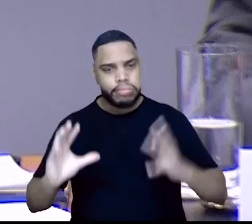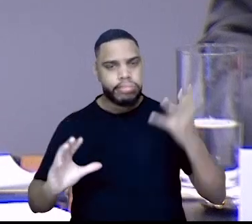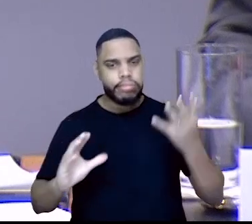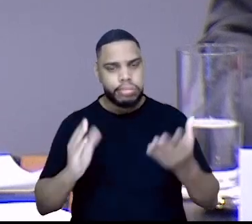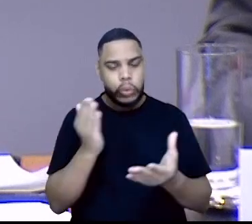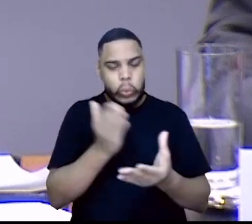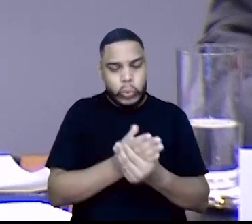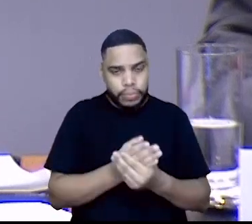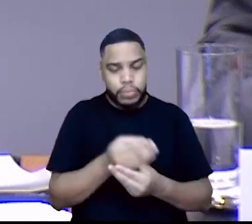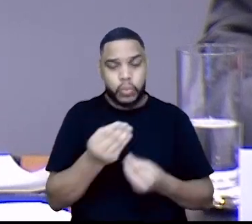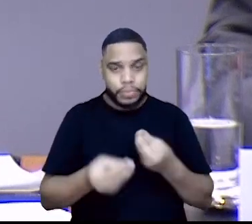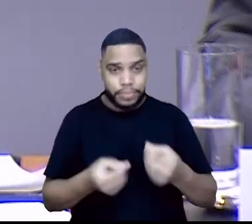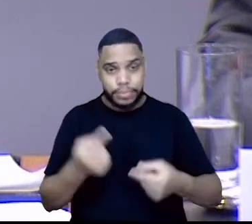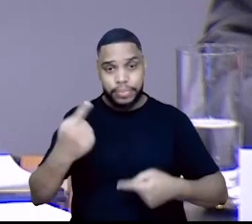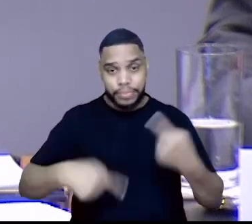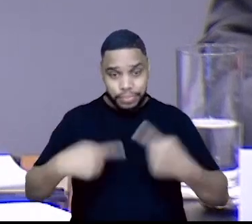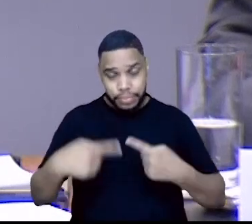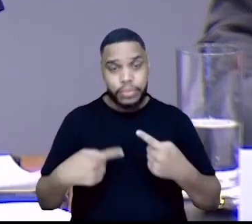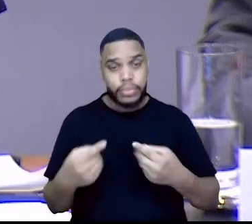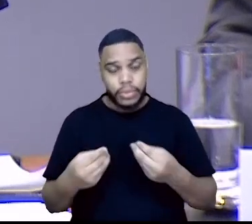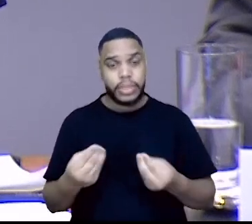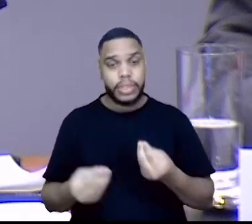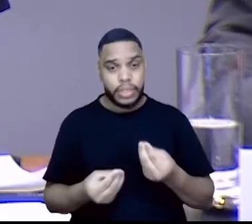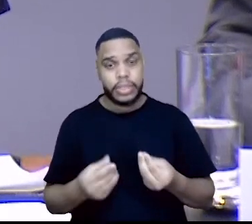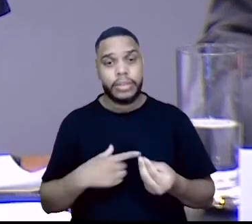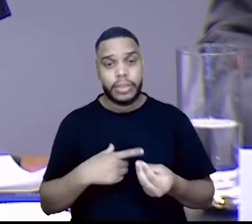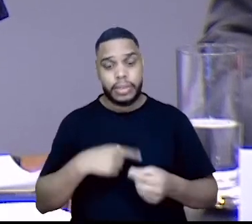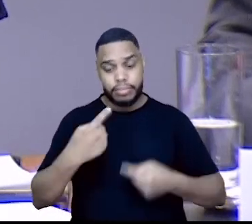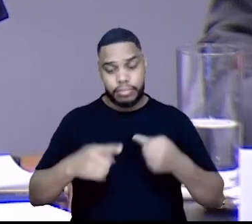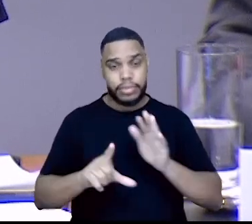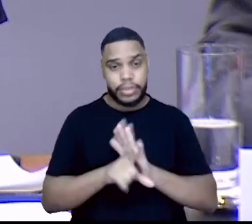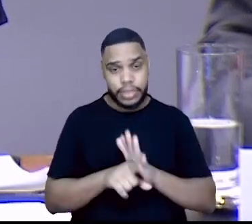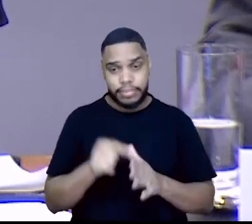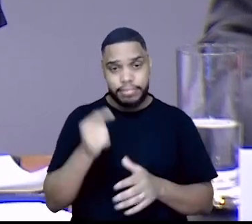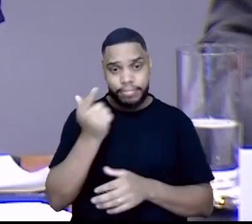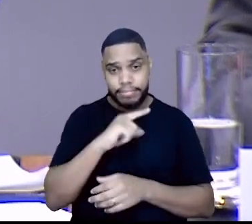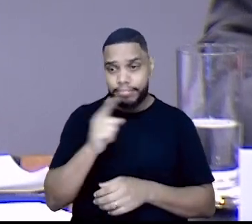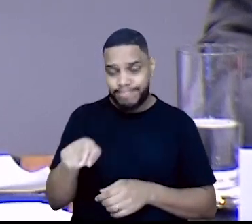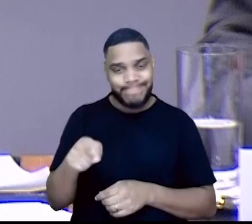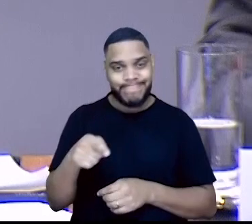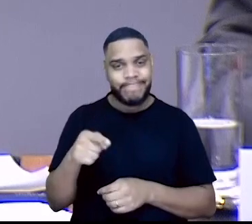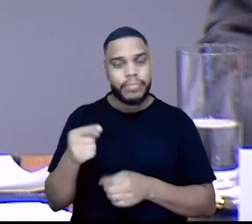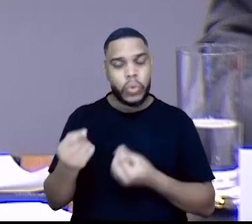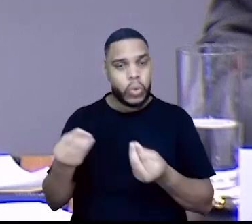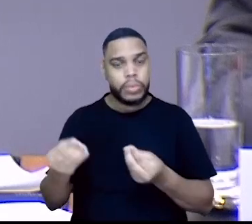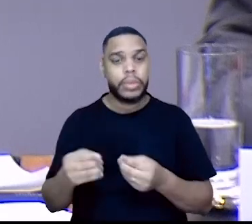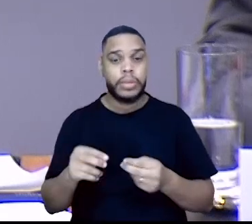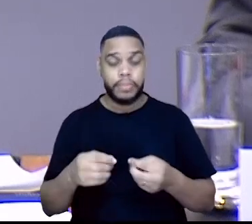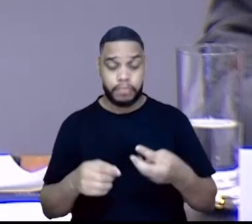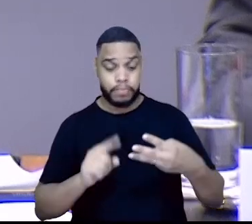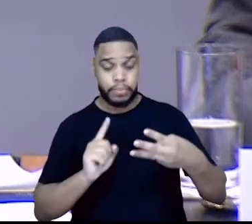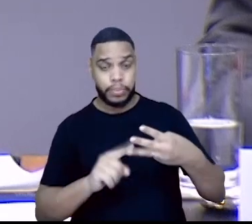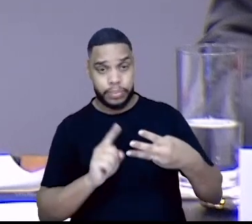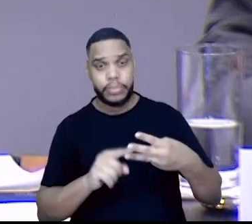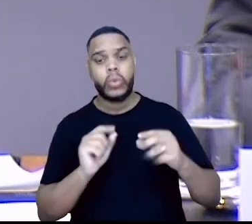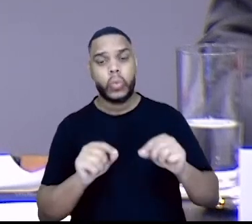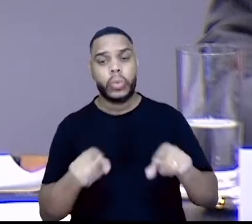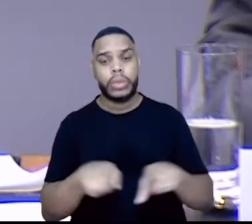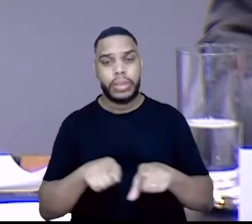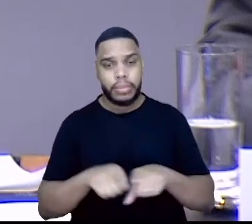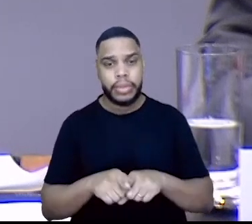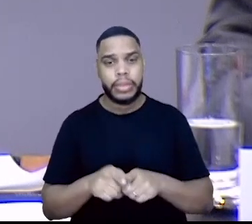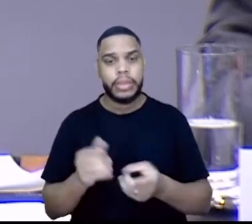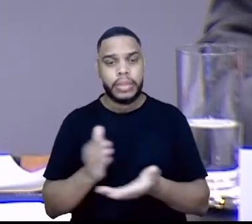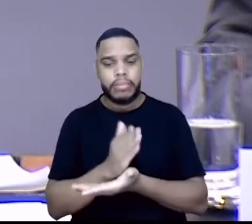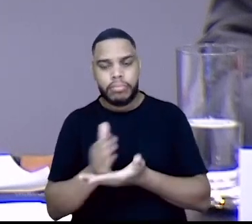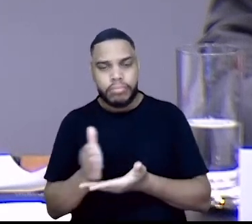processo político majoritário, que o processo legislativo não consegue atender. E, em terceiro lugar, há muitas questões divisivas mesmo